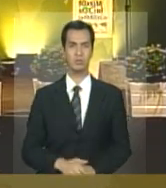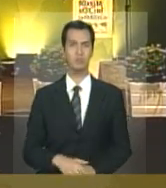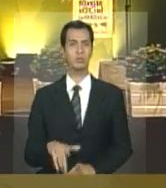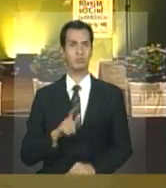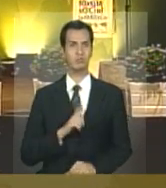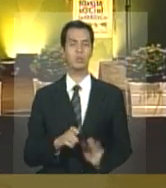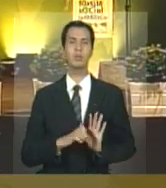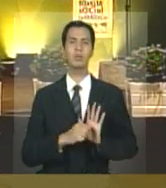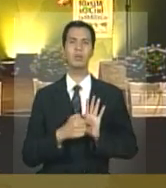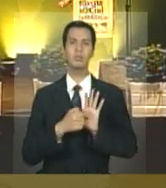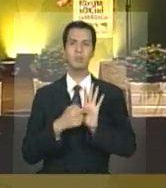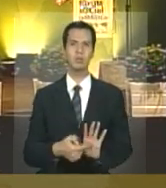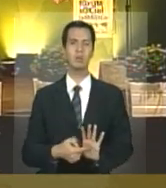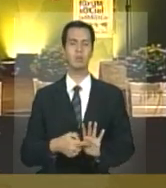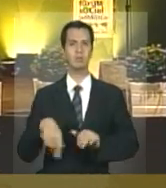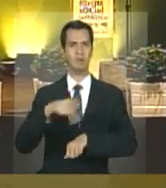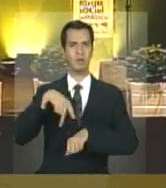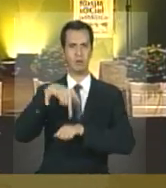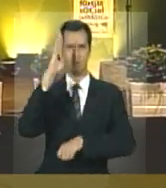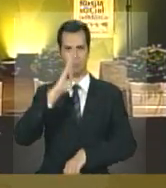nosso país tem.